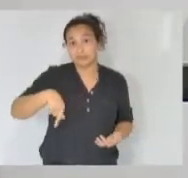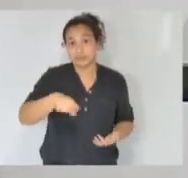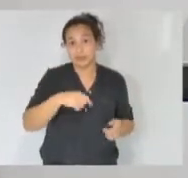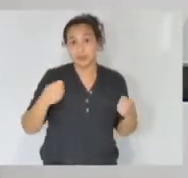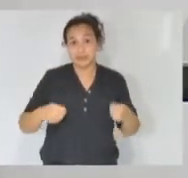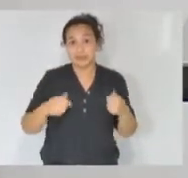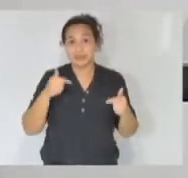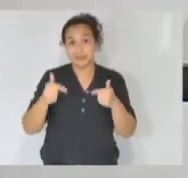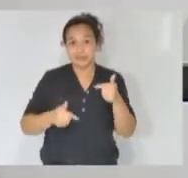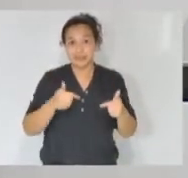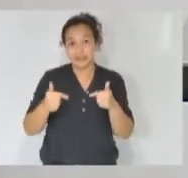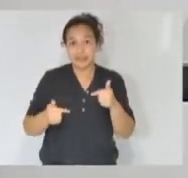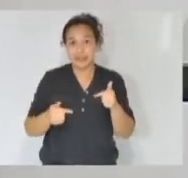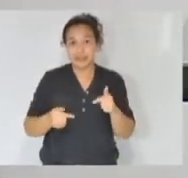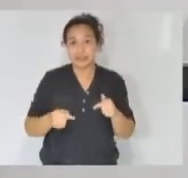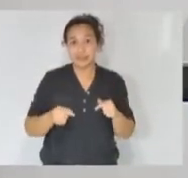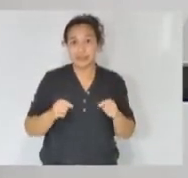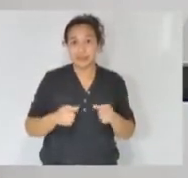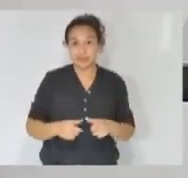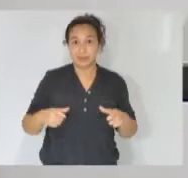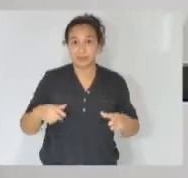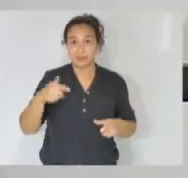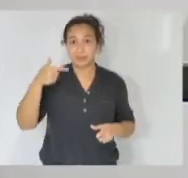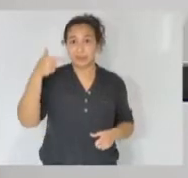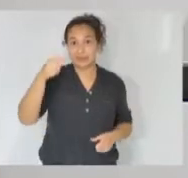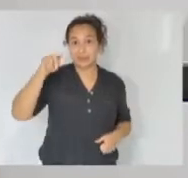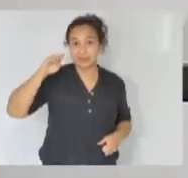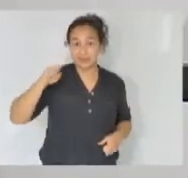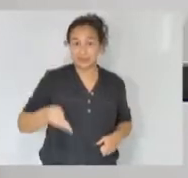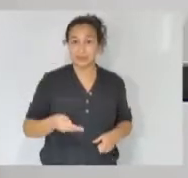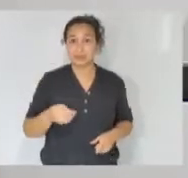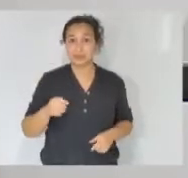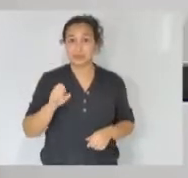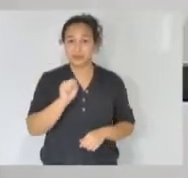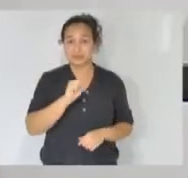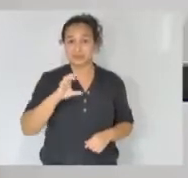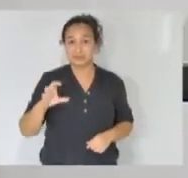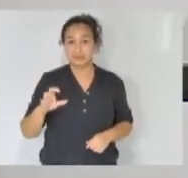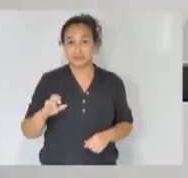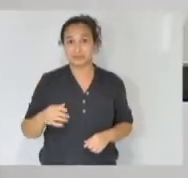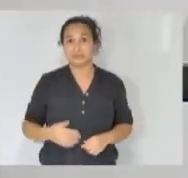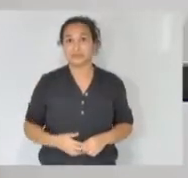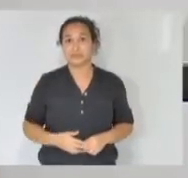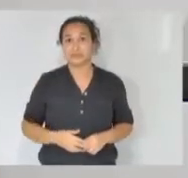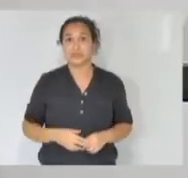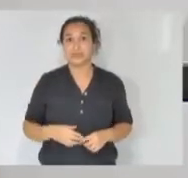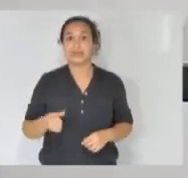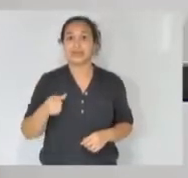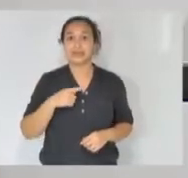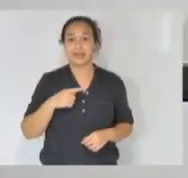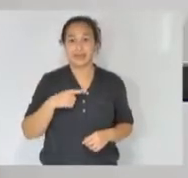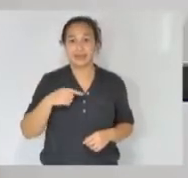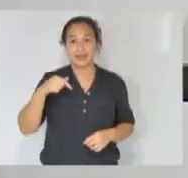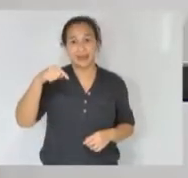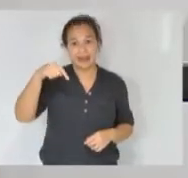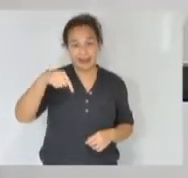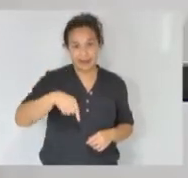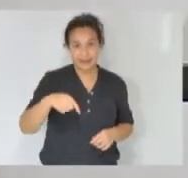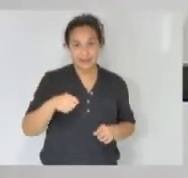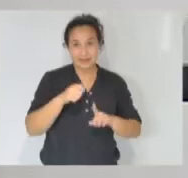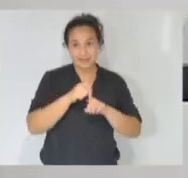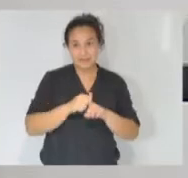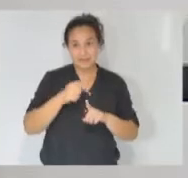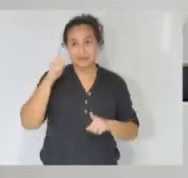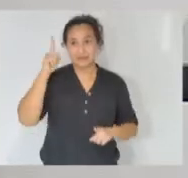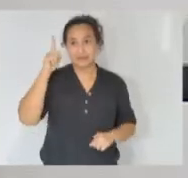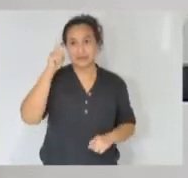para 7 milhões de catarinenses que têm o seu interesse difuso. E tem sido um mês de desafio, mas também preciso dizer